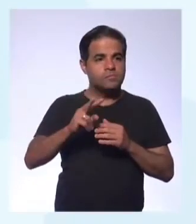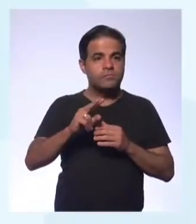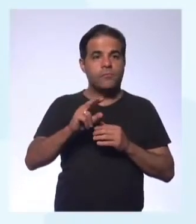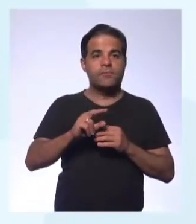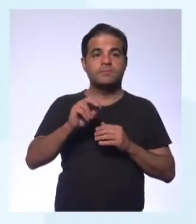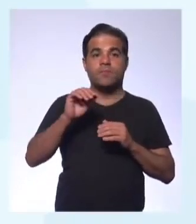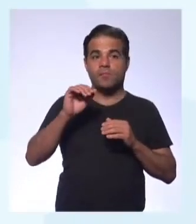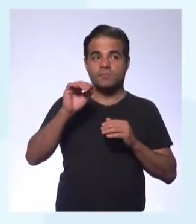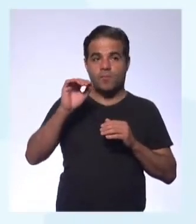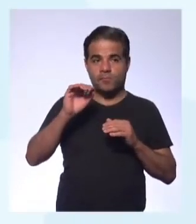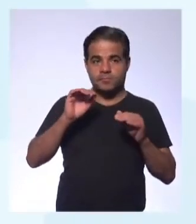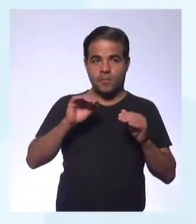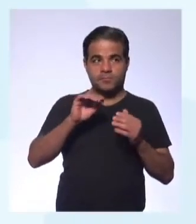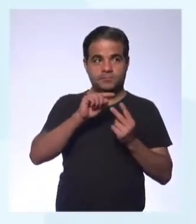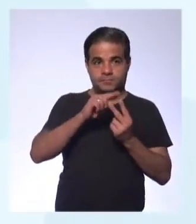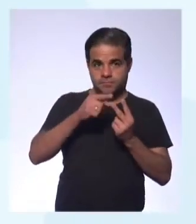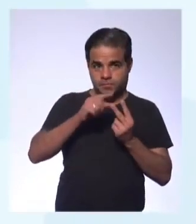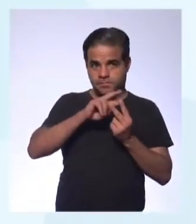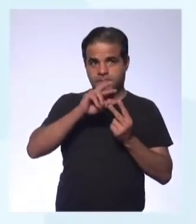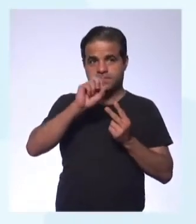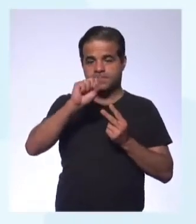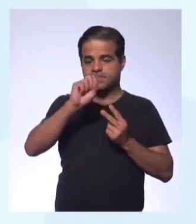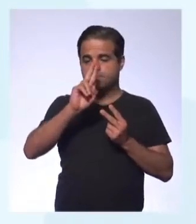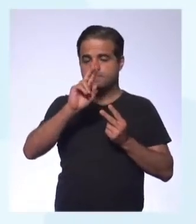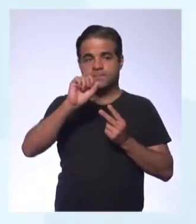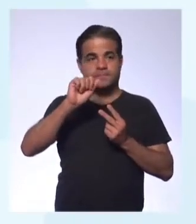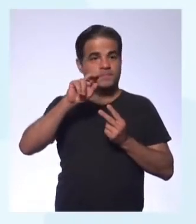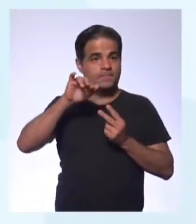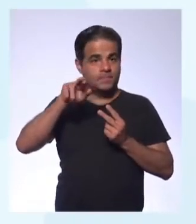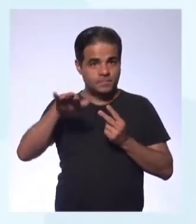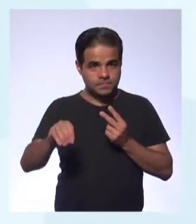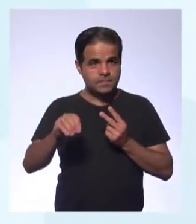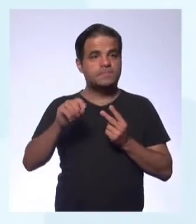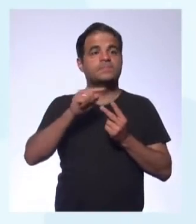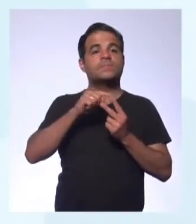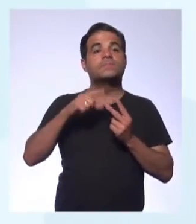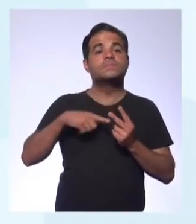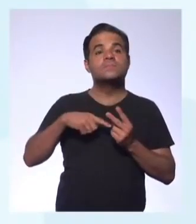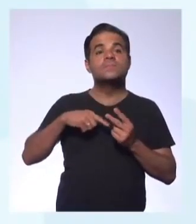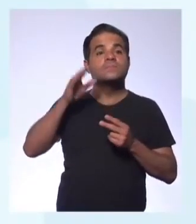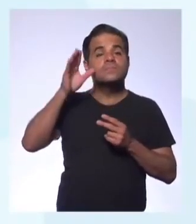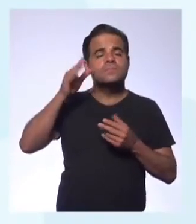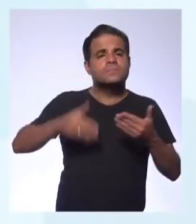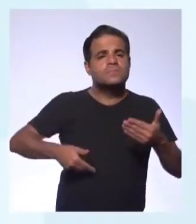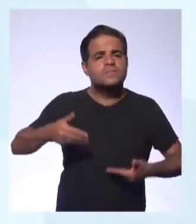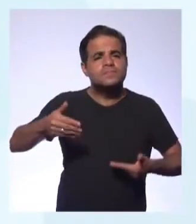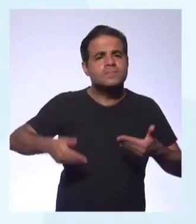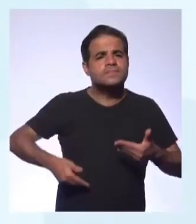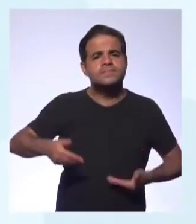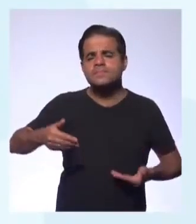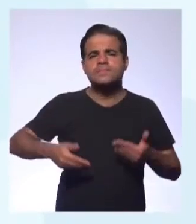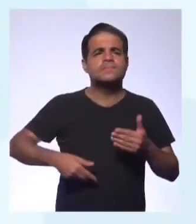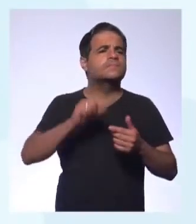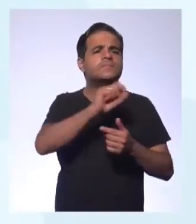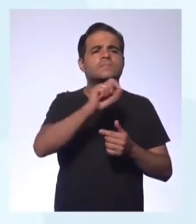senhor feudal é só suzerano ou vassalo, beleza? Estavam os servos. E aí, quem são esses servos,